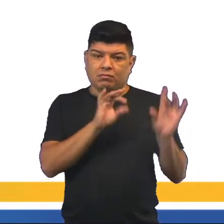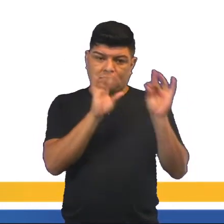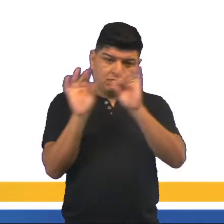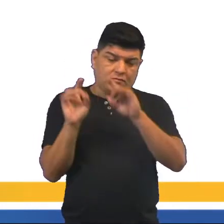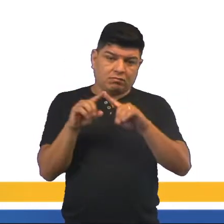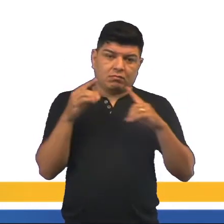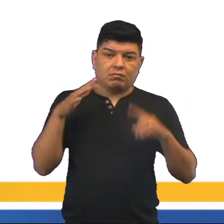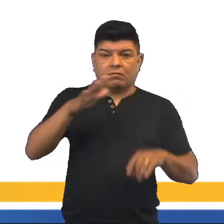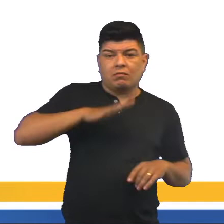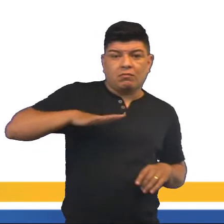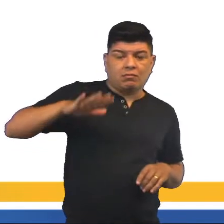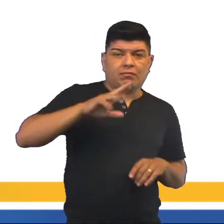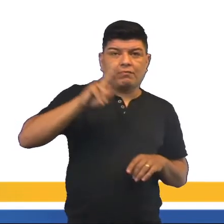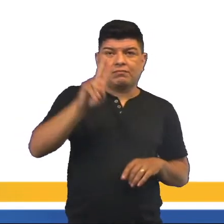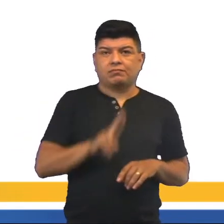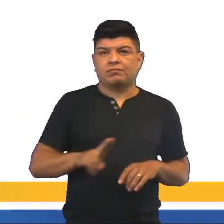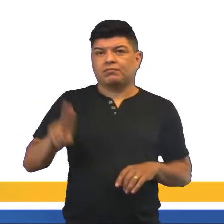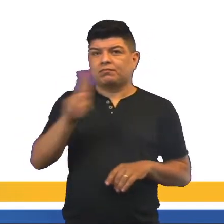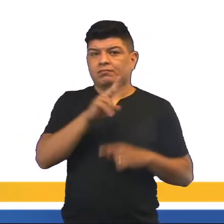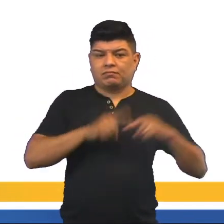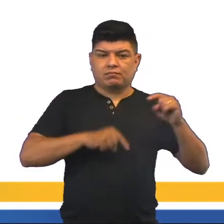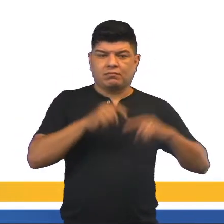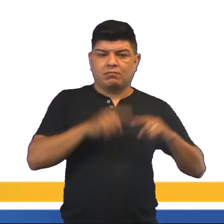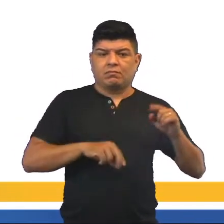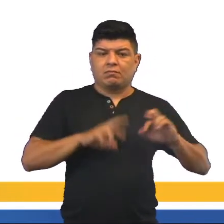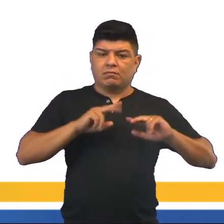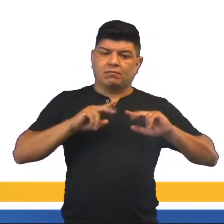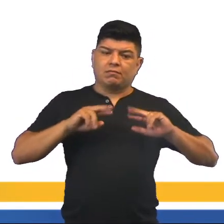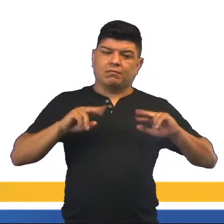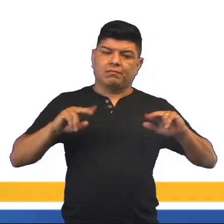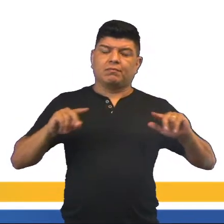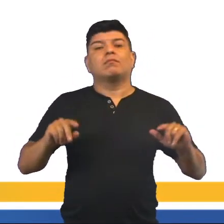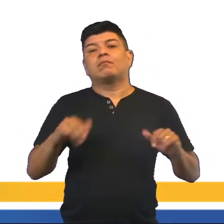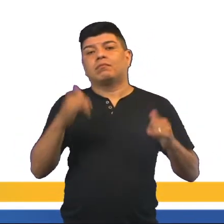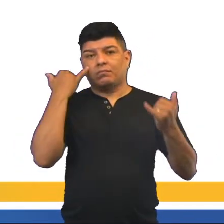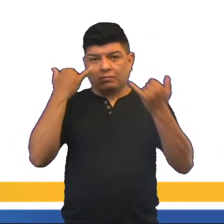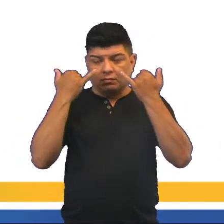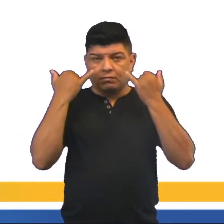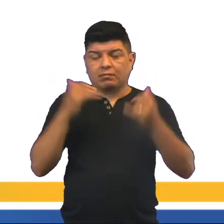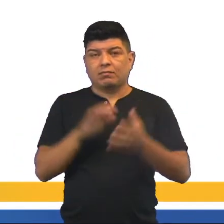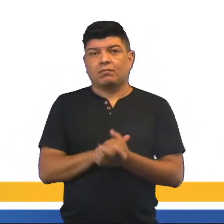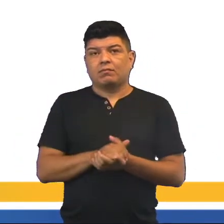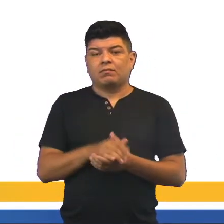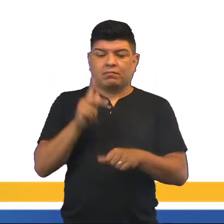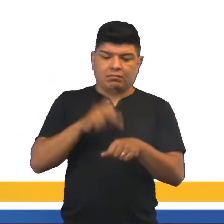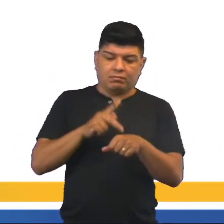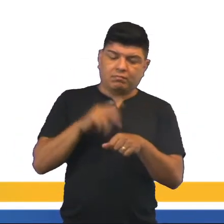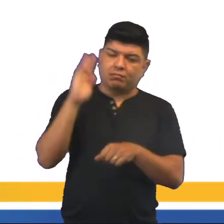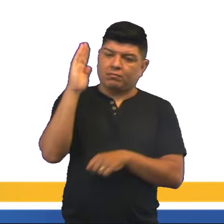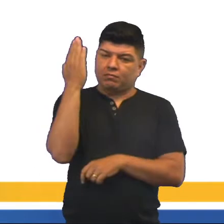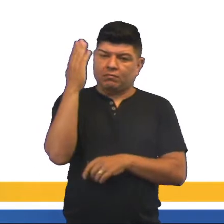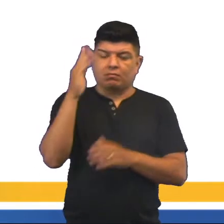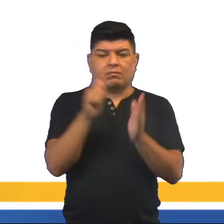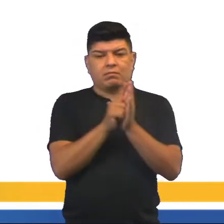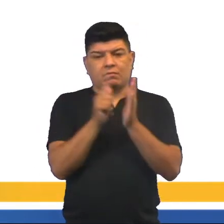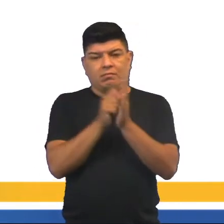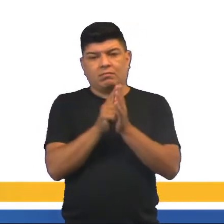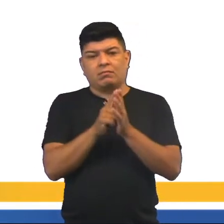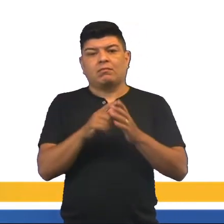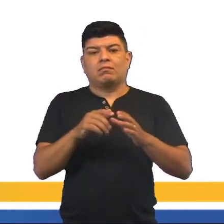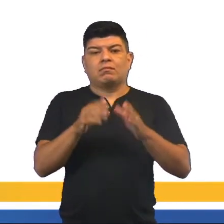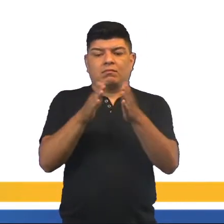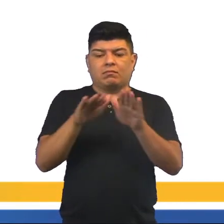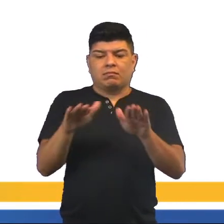maneira geral, utilizavam diferentes materiais para o registro de alguma informação. Pedras, madeiras, papel e cerâmica